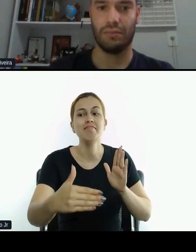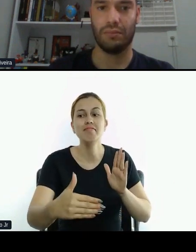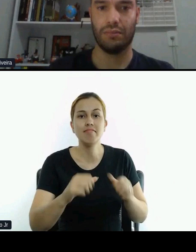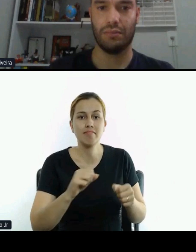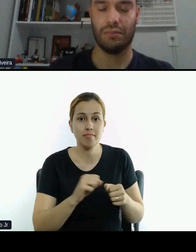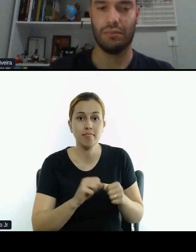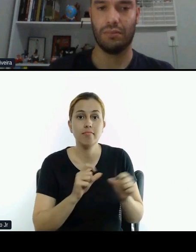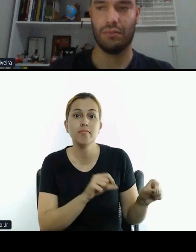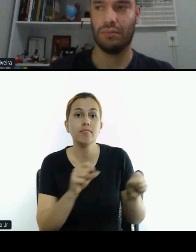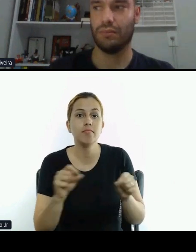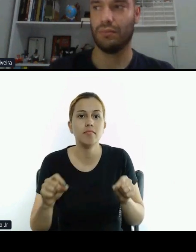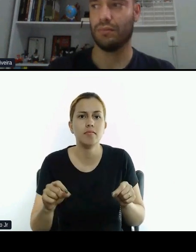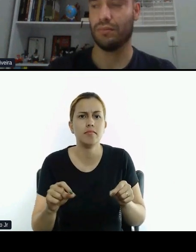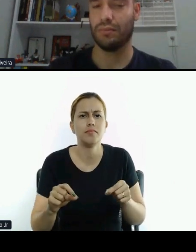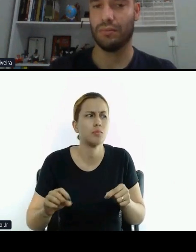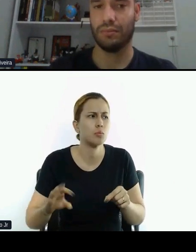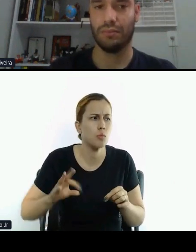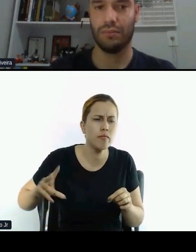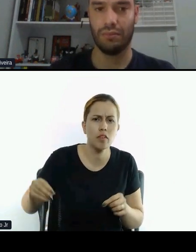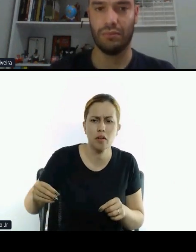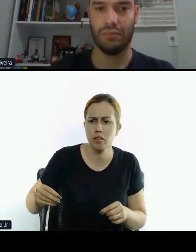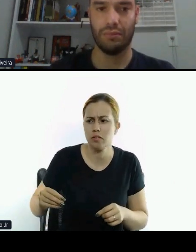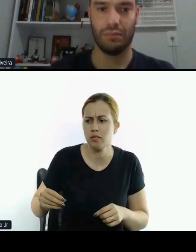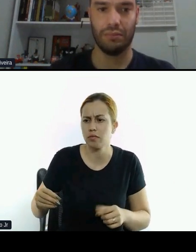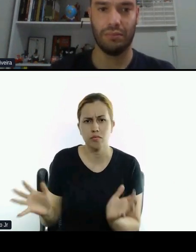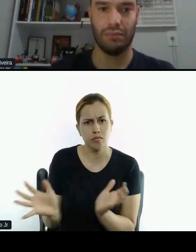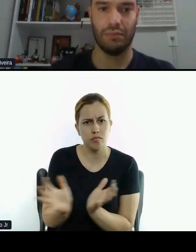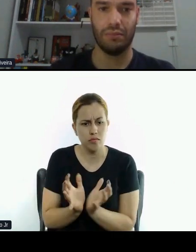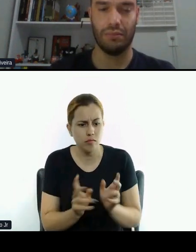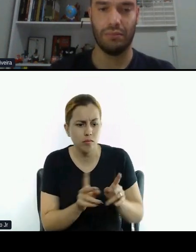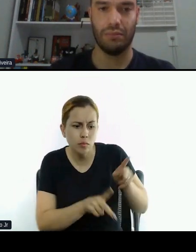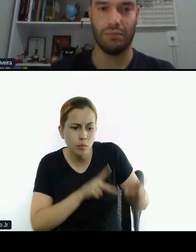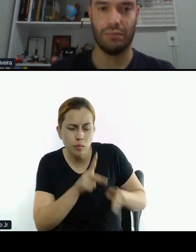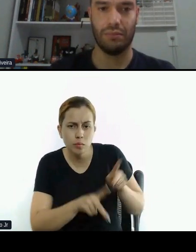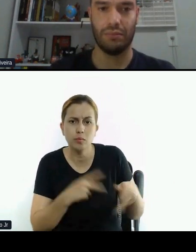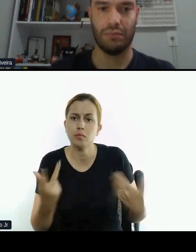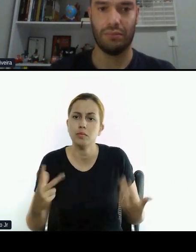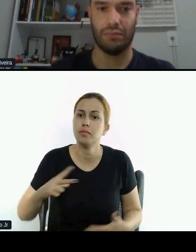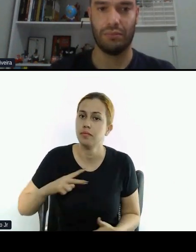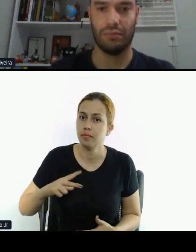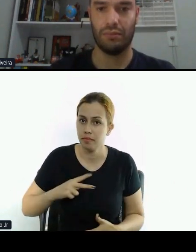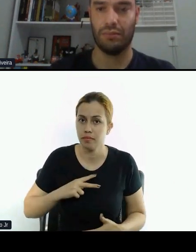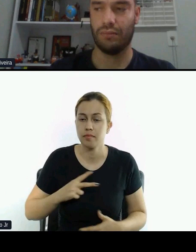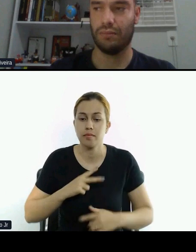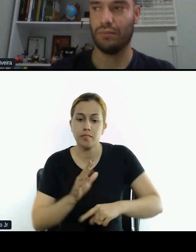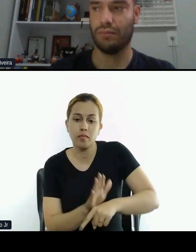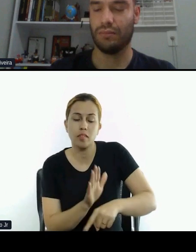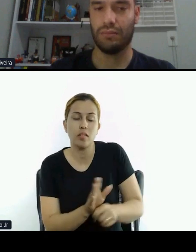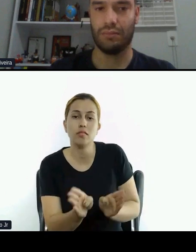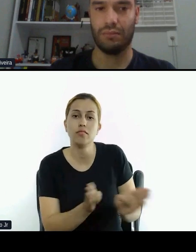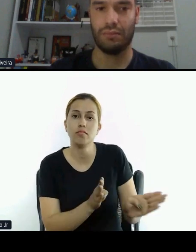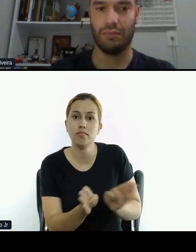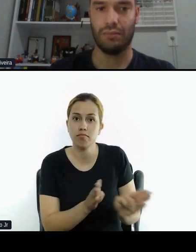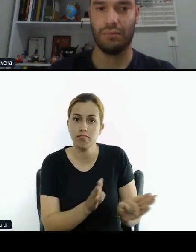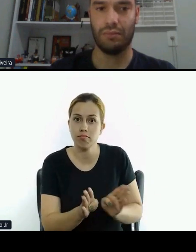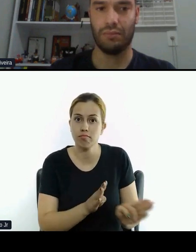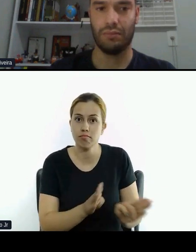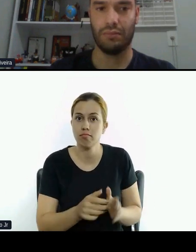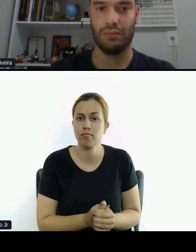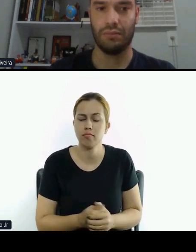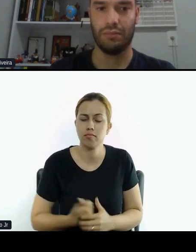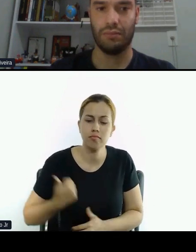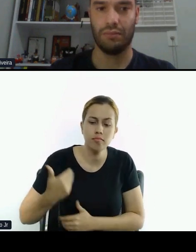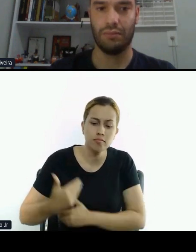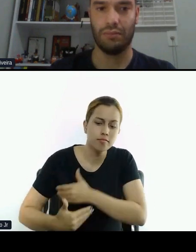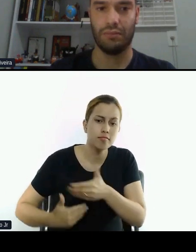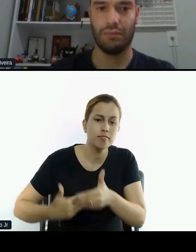o bolso, tanto público como privado, com relação à acessibilidade, tá, ele ainda está correndo, mas